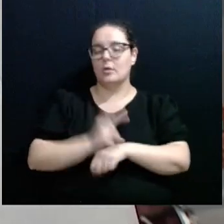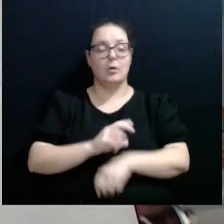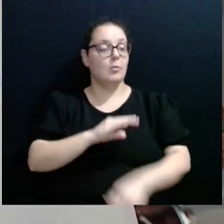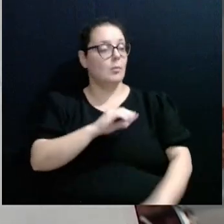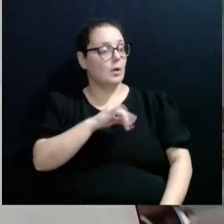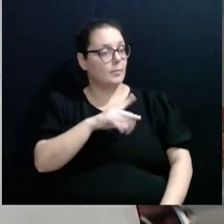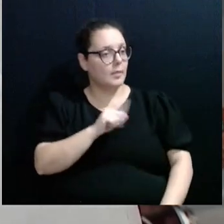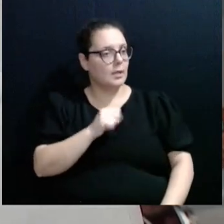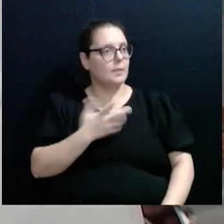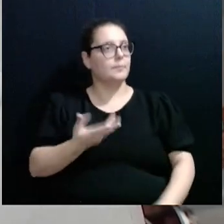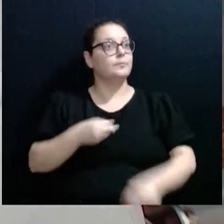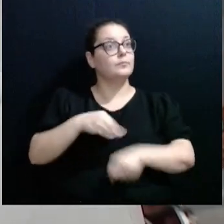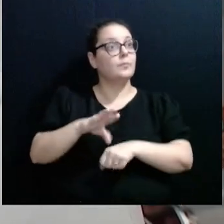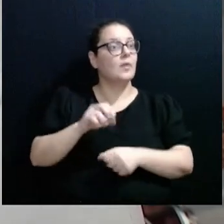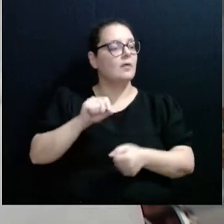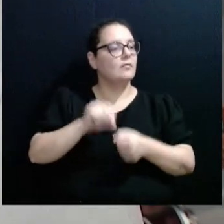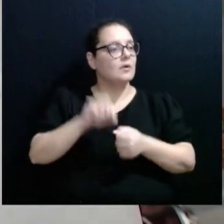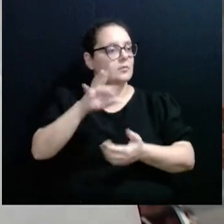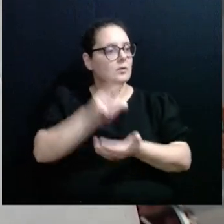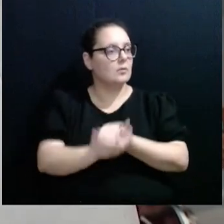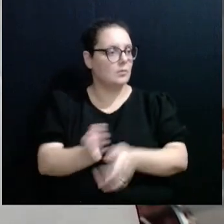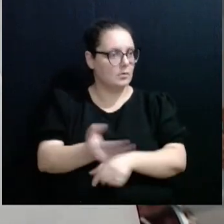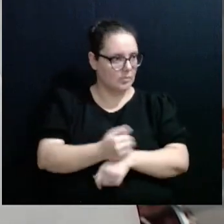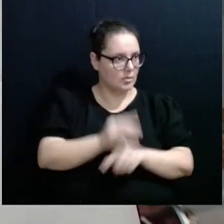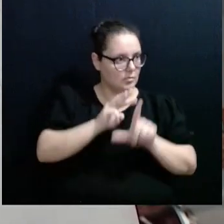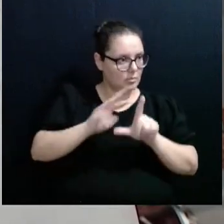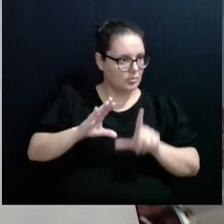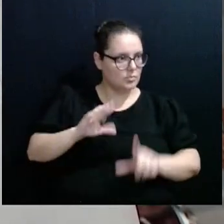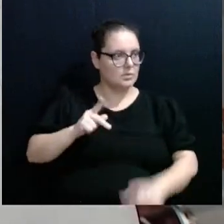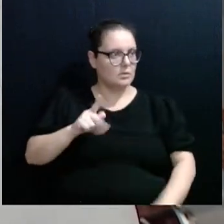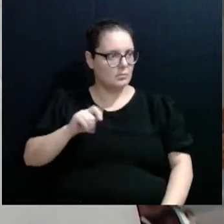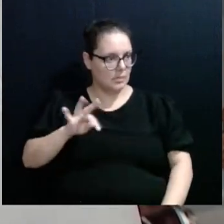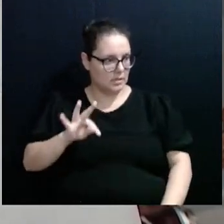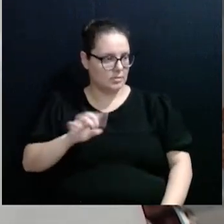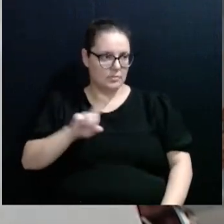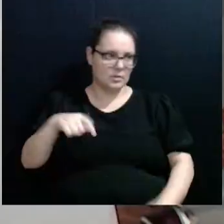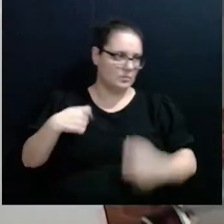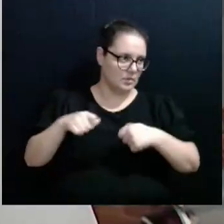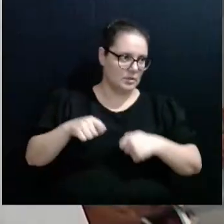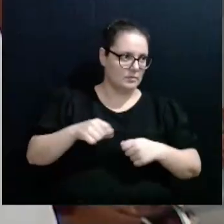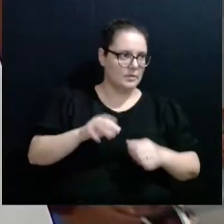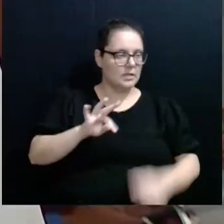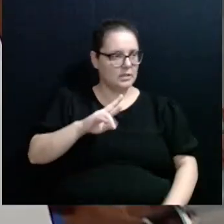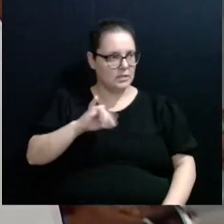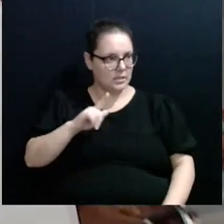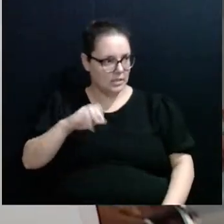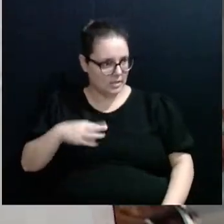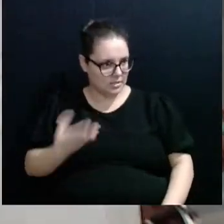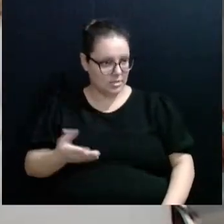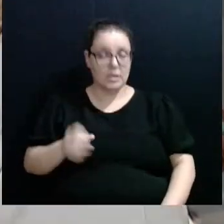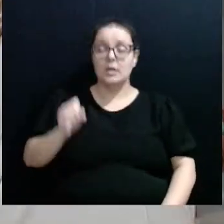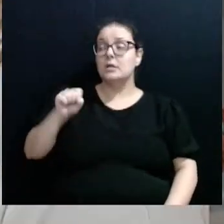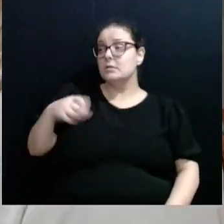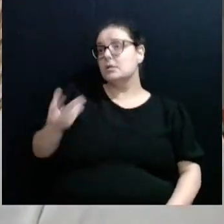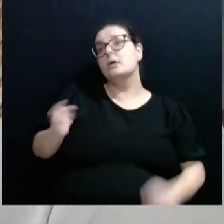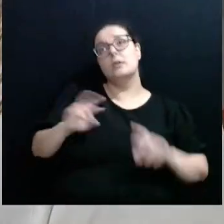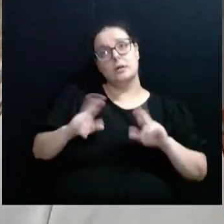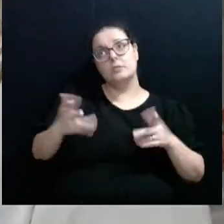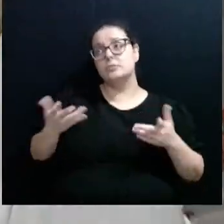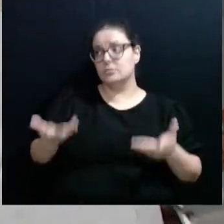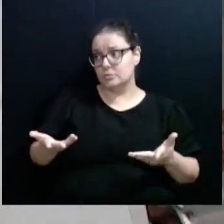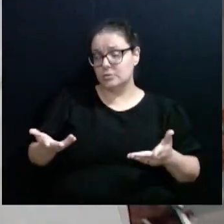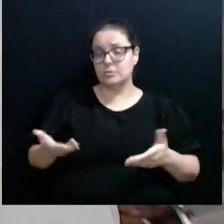candidatos façam um cadastramento prévio no próprio site do CEPAT para não precisar fazer essa triagem? Isso, esse é um diferencial. Através dos